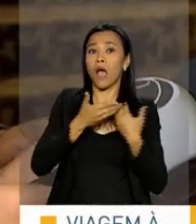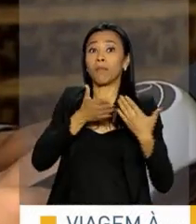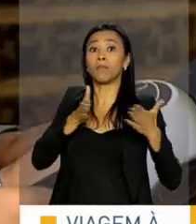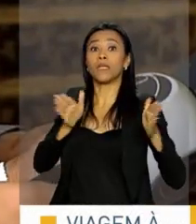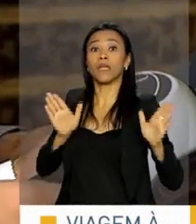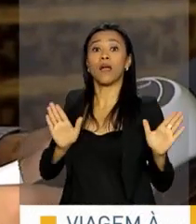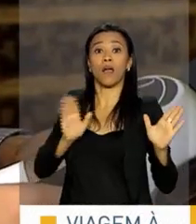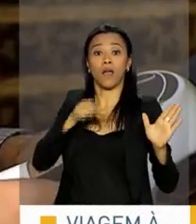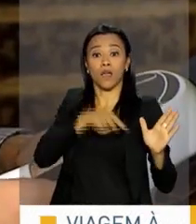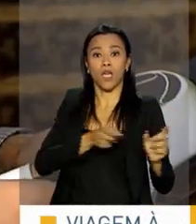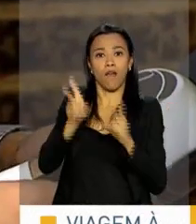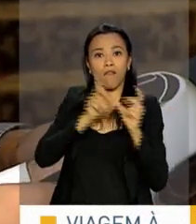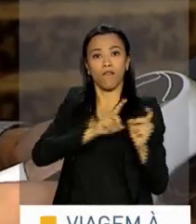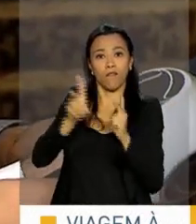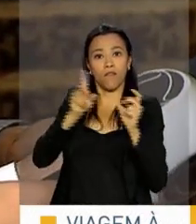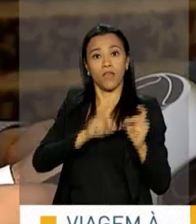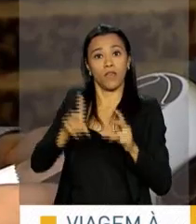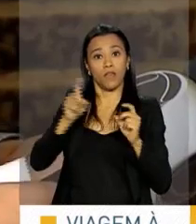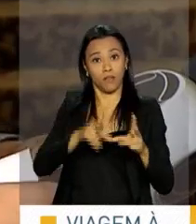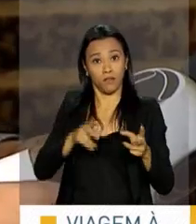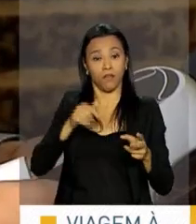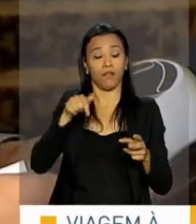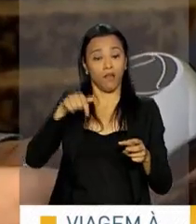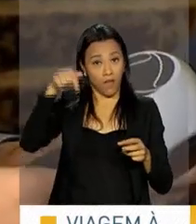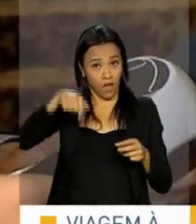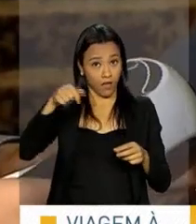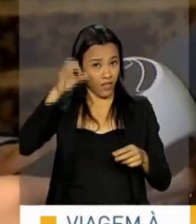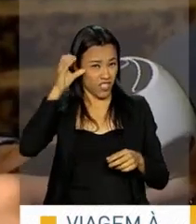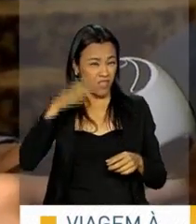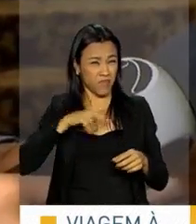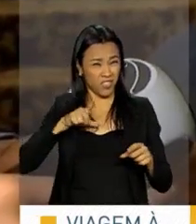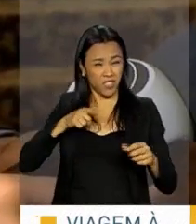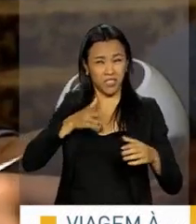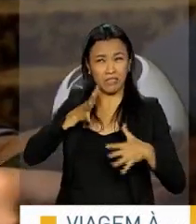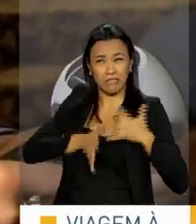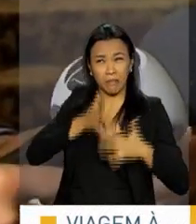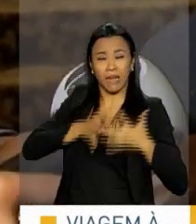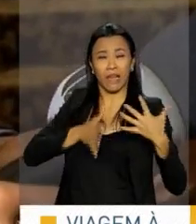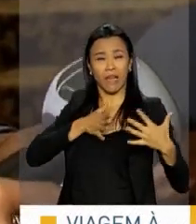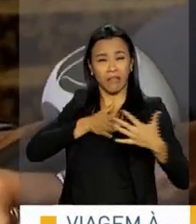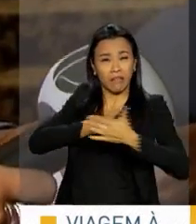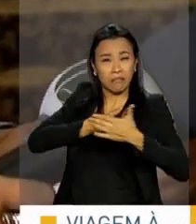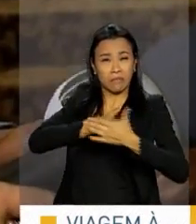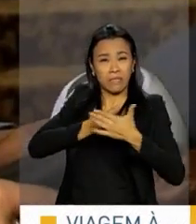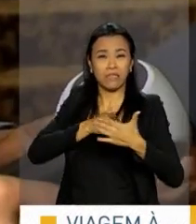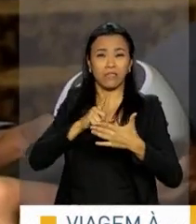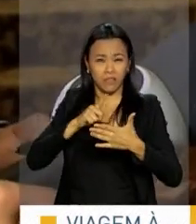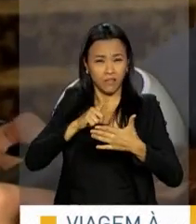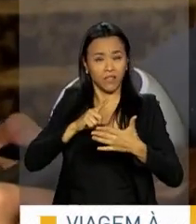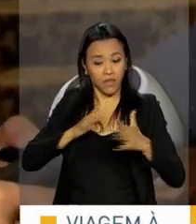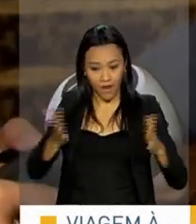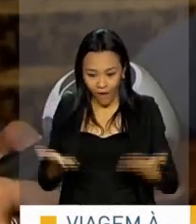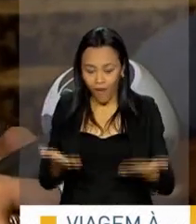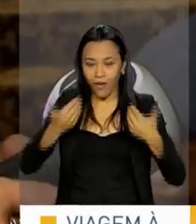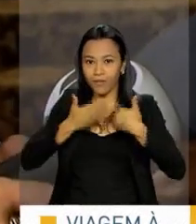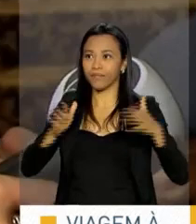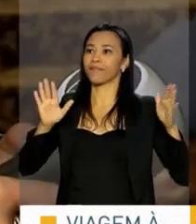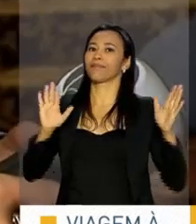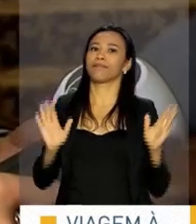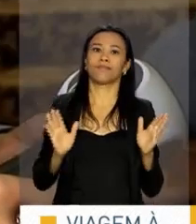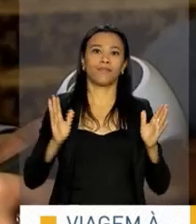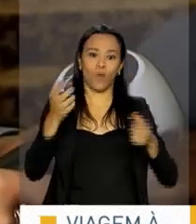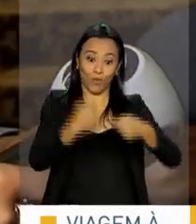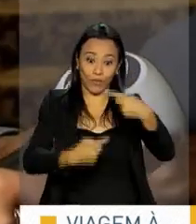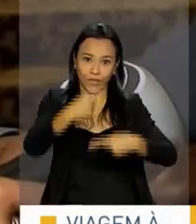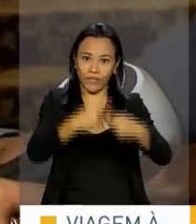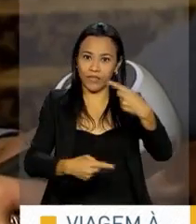de alimentos aqui na China e sempre com bastante resistências, uma hora uma coisa, outra hora outra coisa. E agora com o sinal